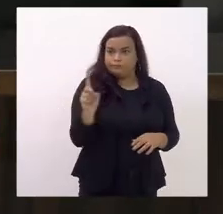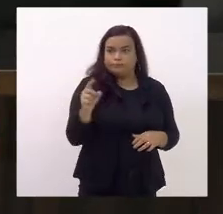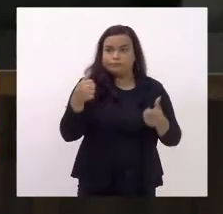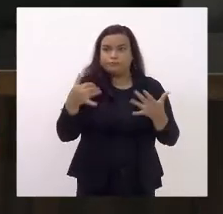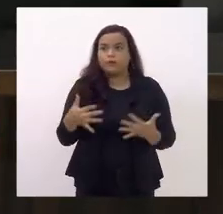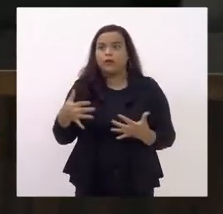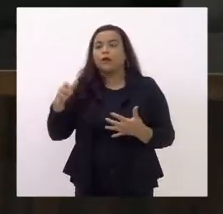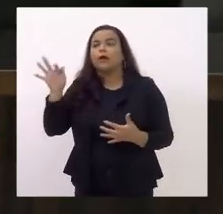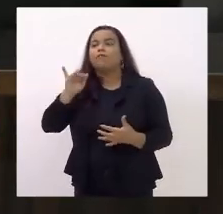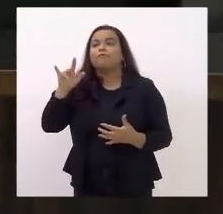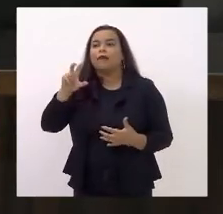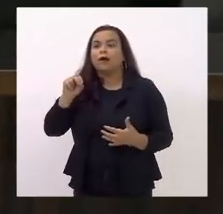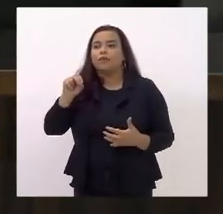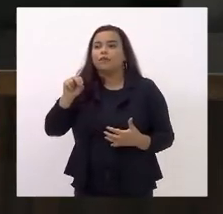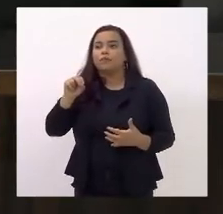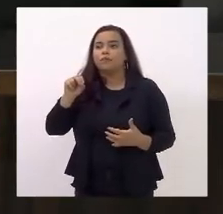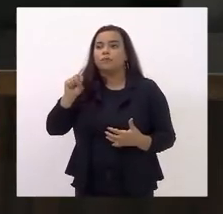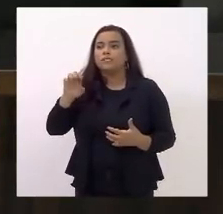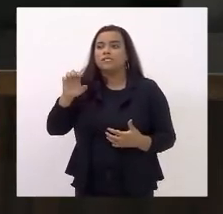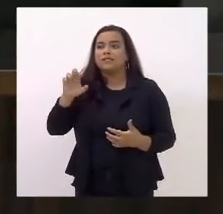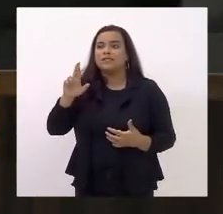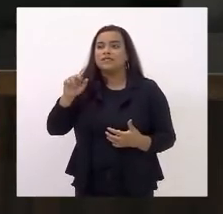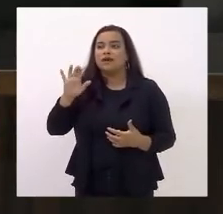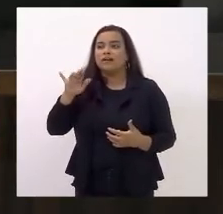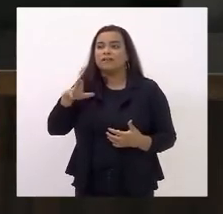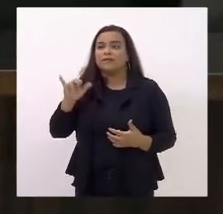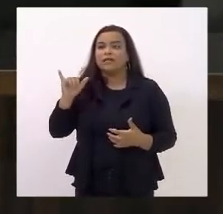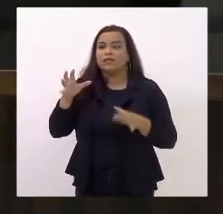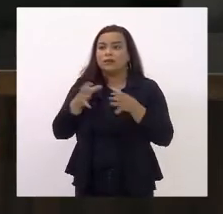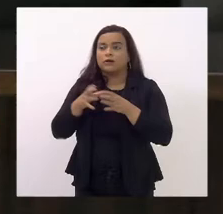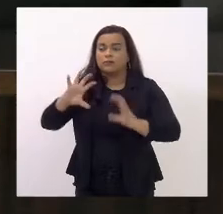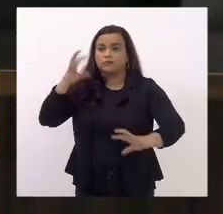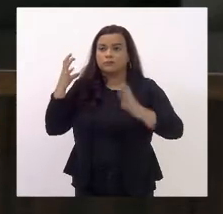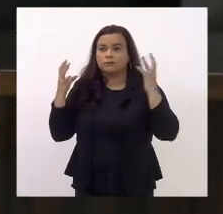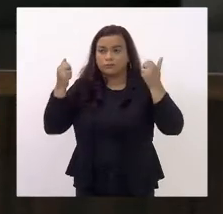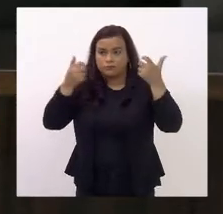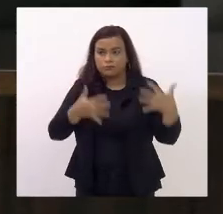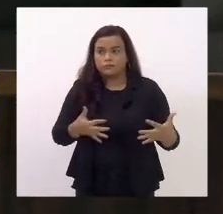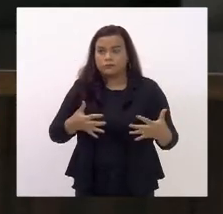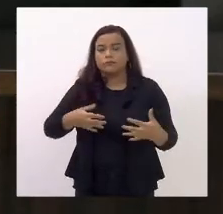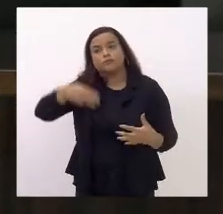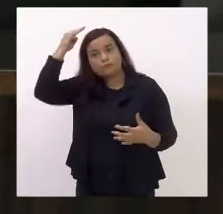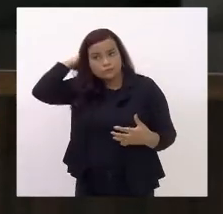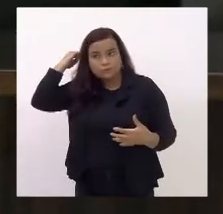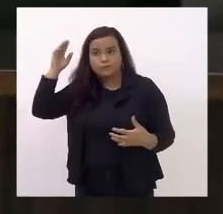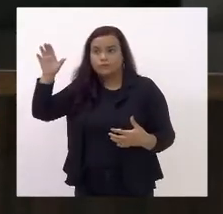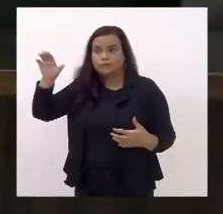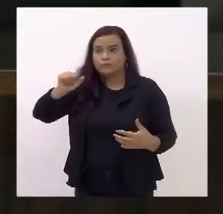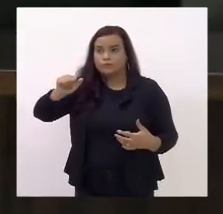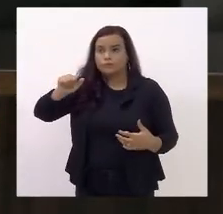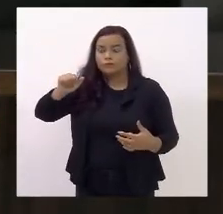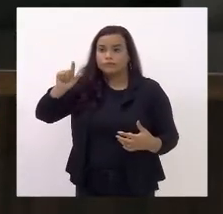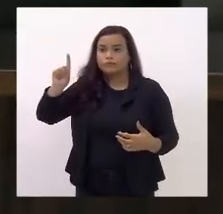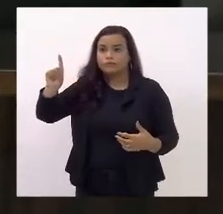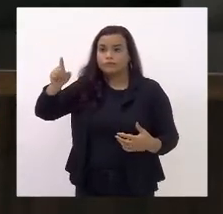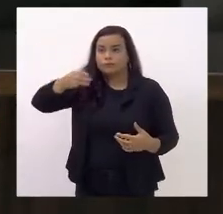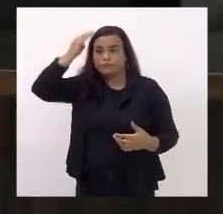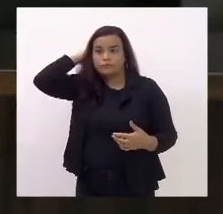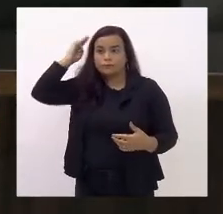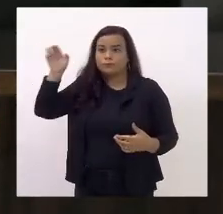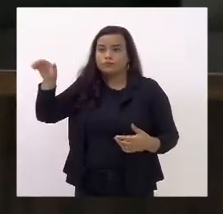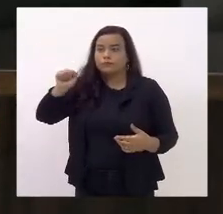Flávio Serafini, pela Comissão de Meio Ambiente. Deputado Márcio Pacheco. Deputado Márcio.